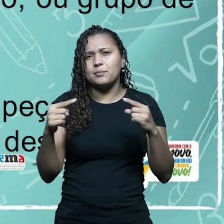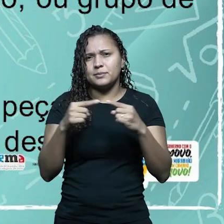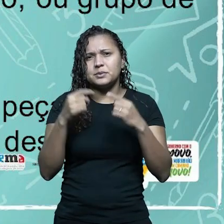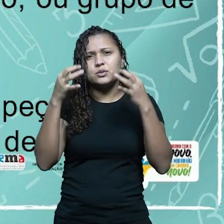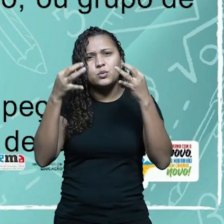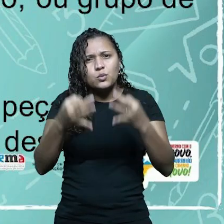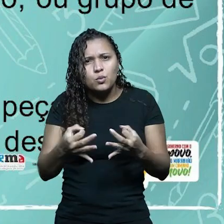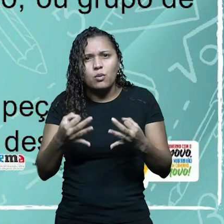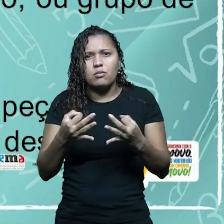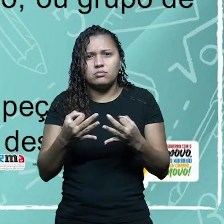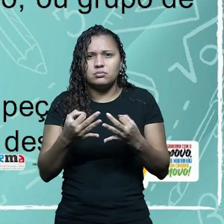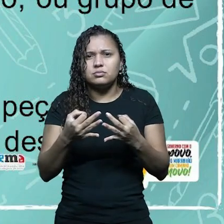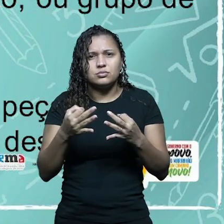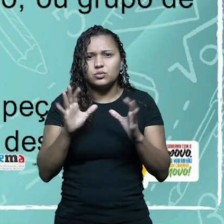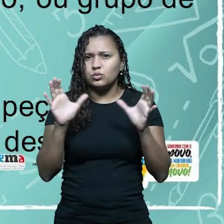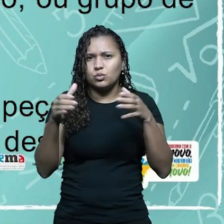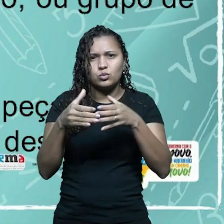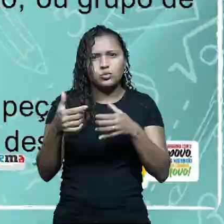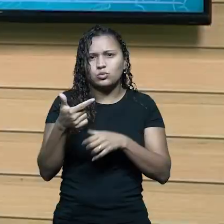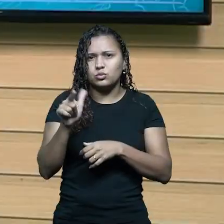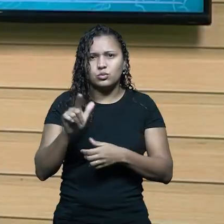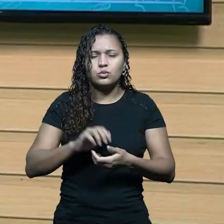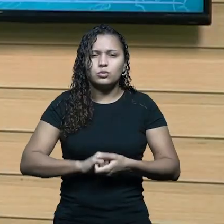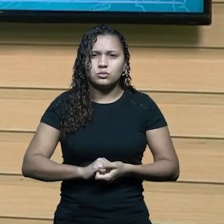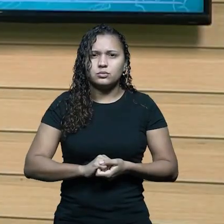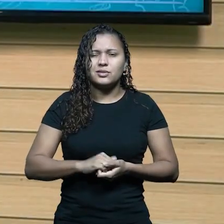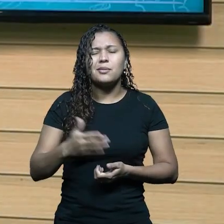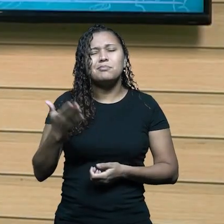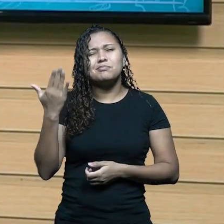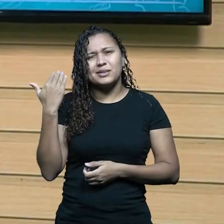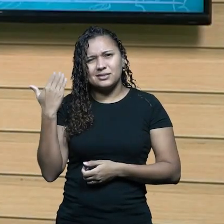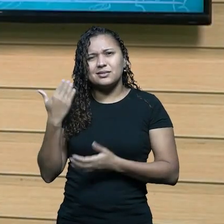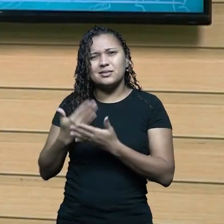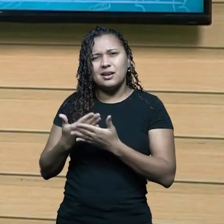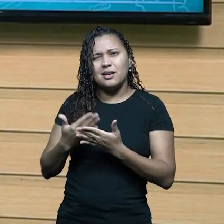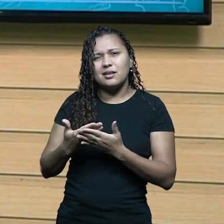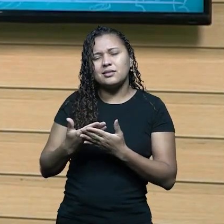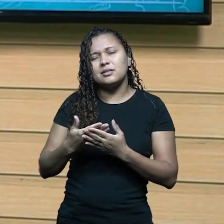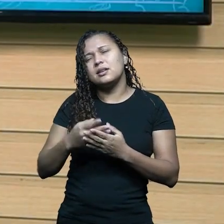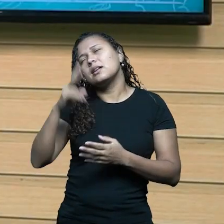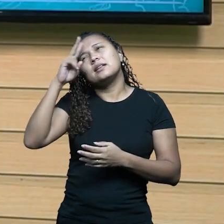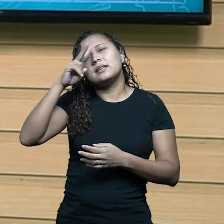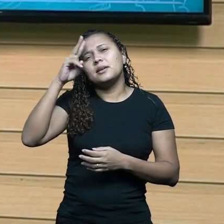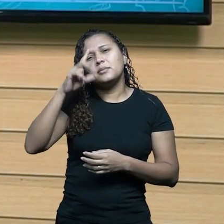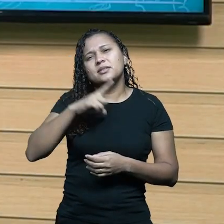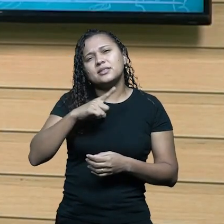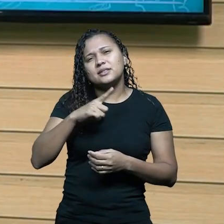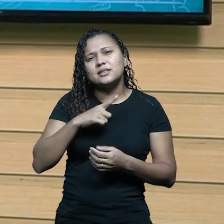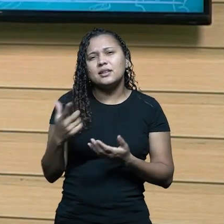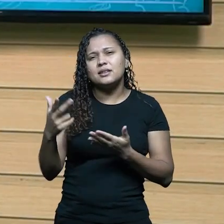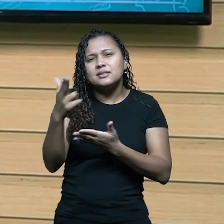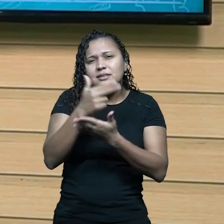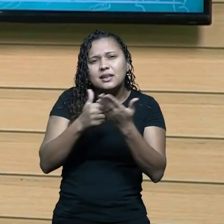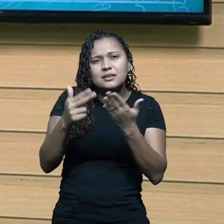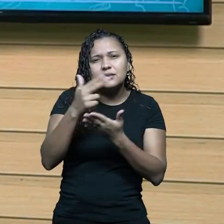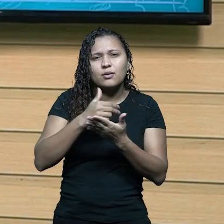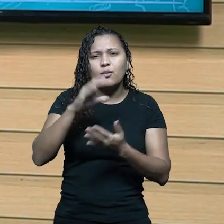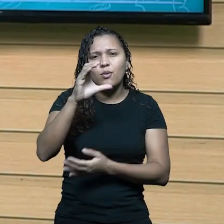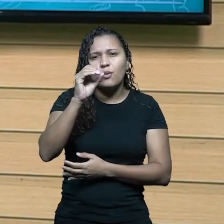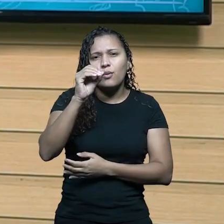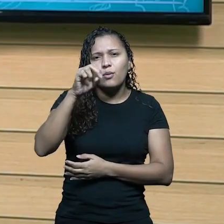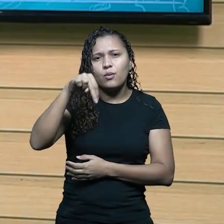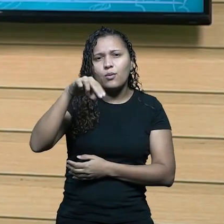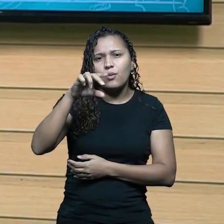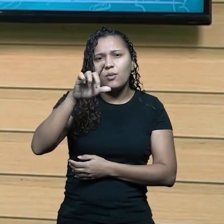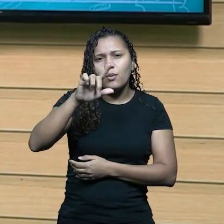mesmo que consta no desenho do conjunto. Vimos nas nossas primeiras aulas o desenho do conjunto, que era aquela figura que vinha todos